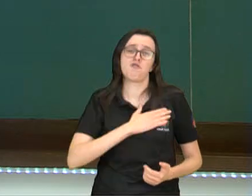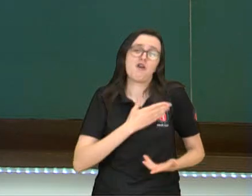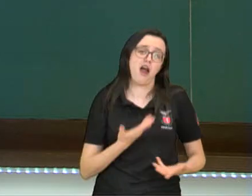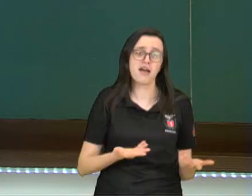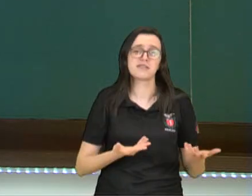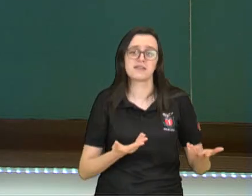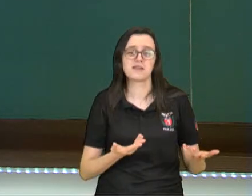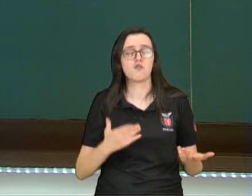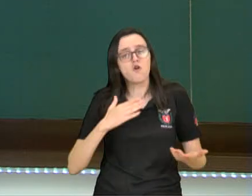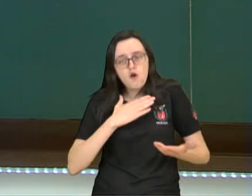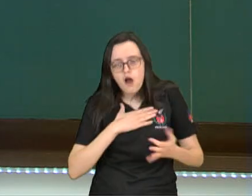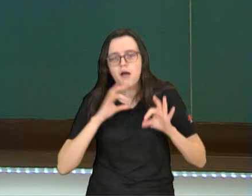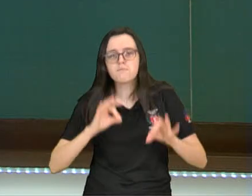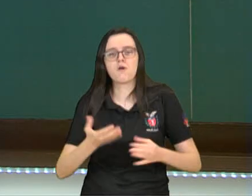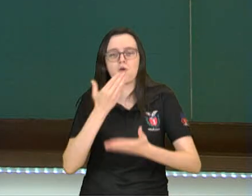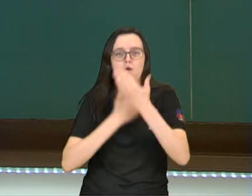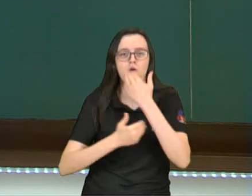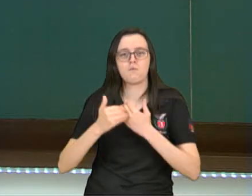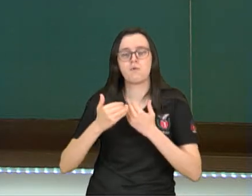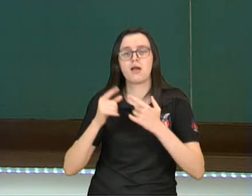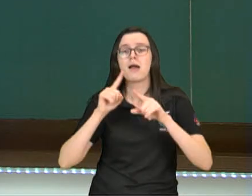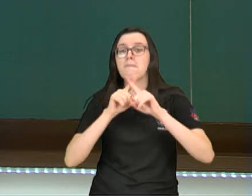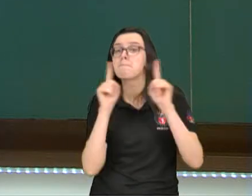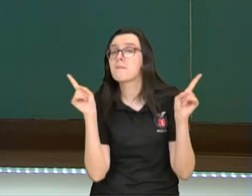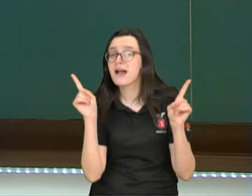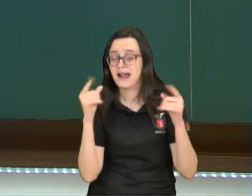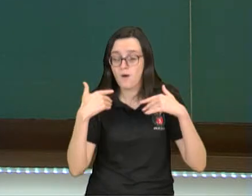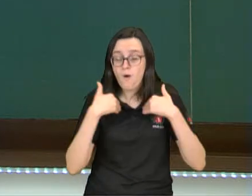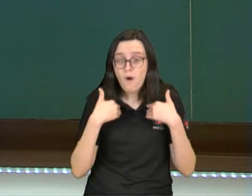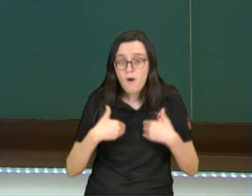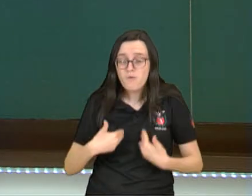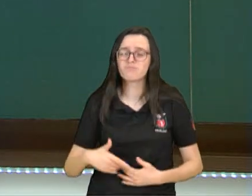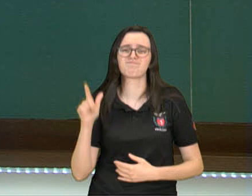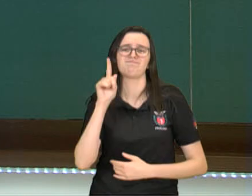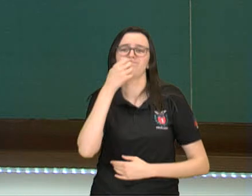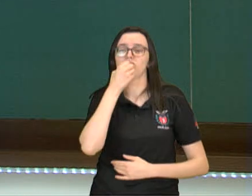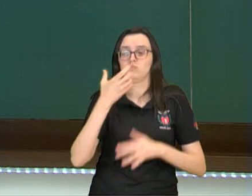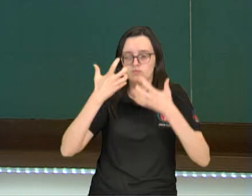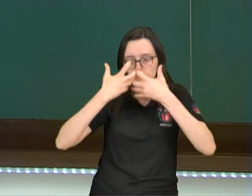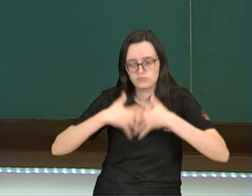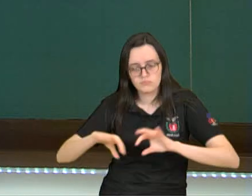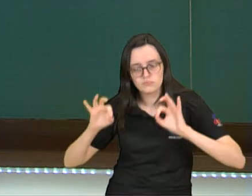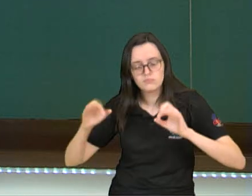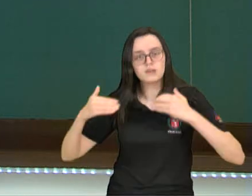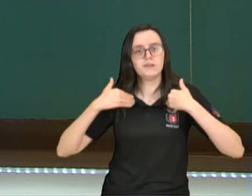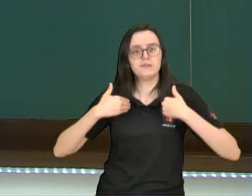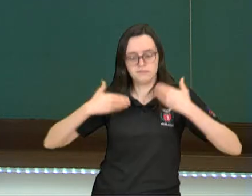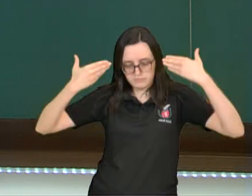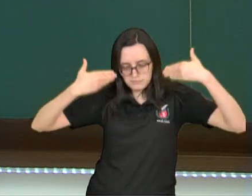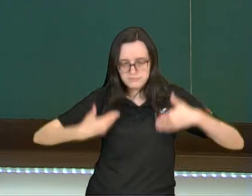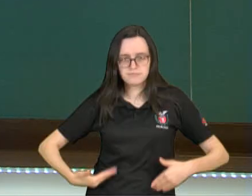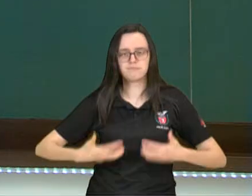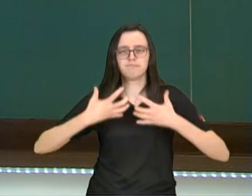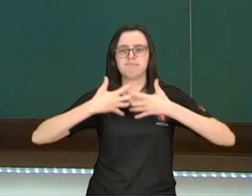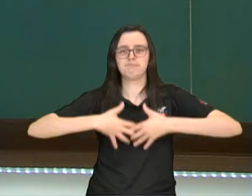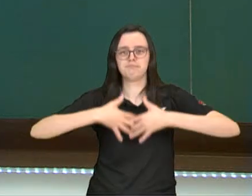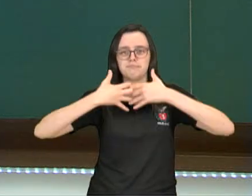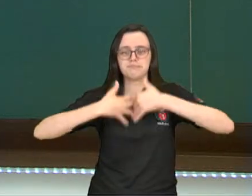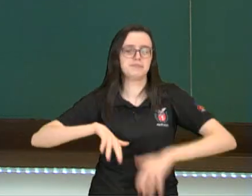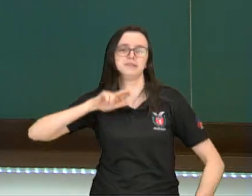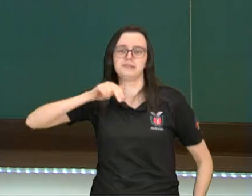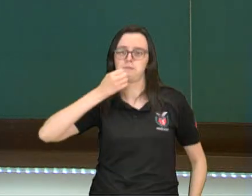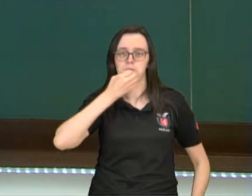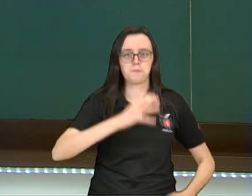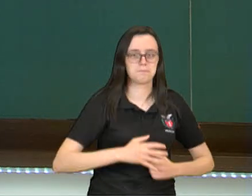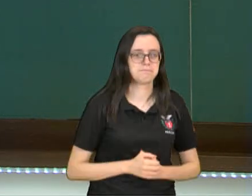comida mais salgada, gosta de menos sal. Mas para o seu corpo, para o funcionamento desta máquina, muito não é